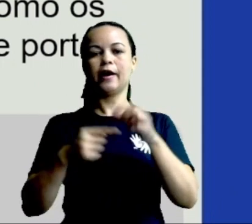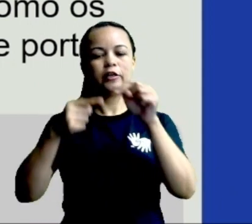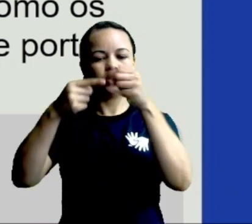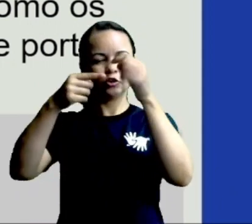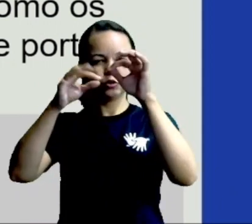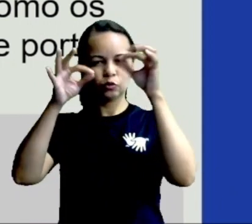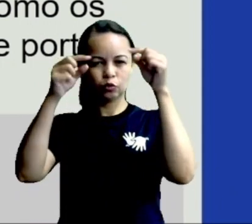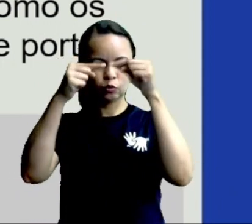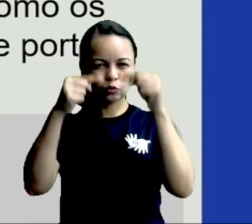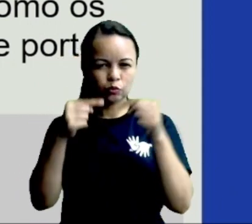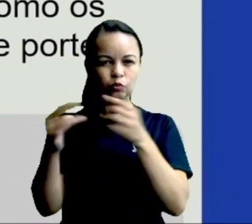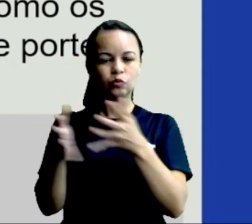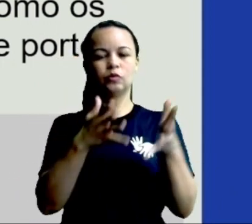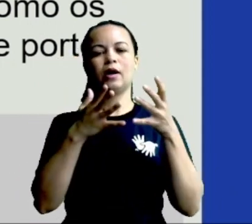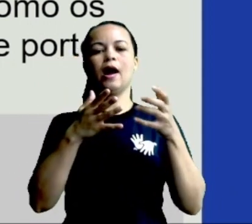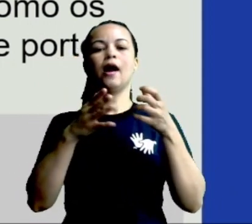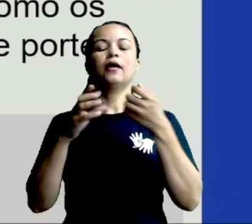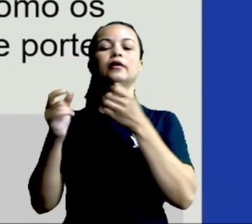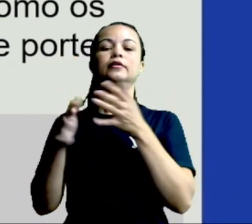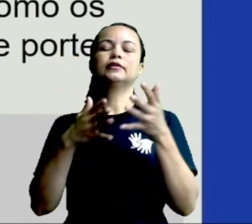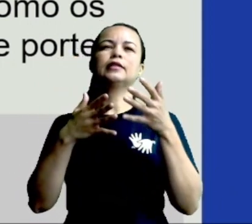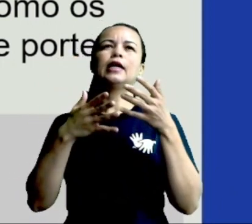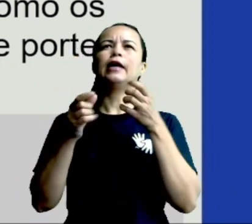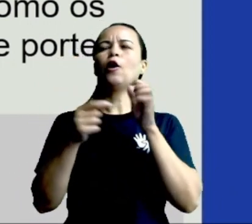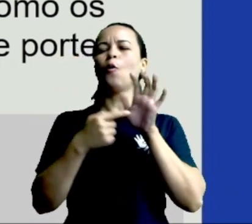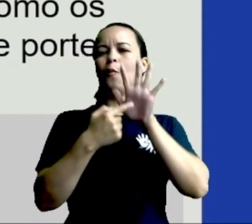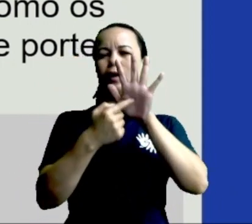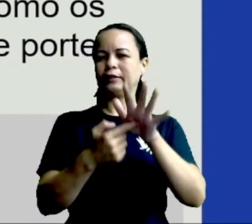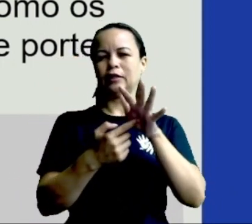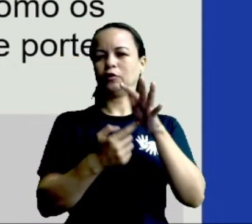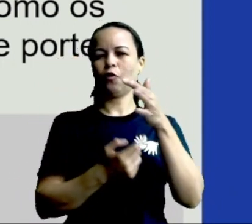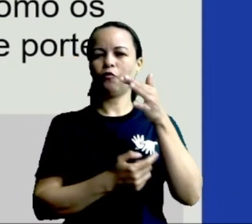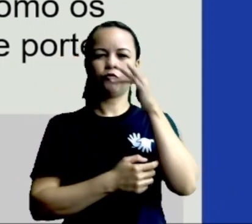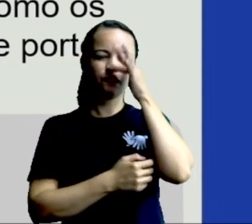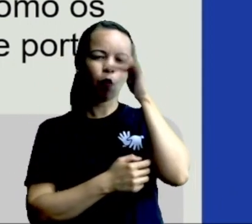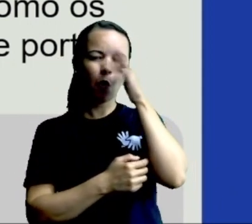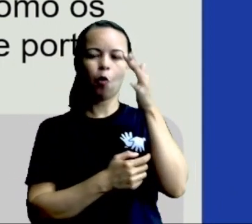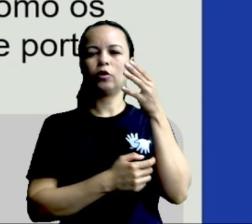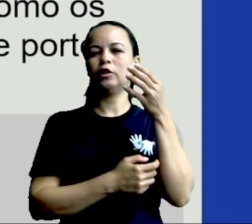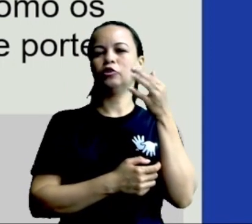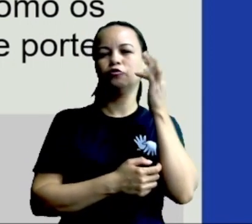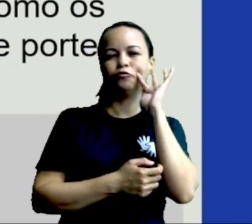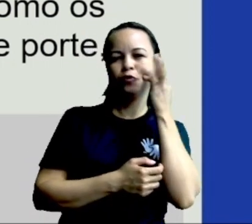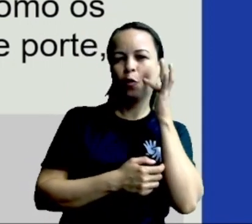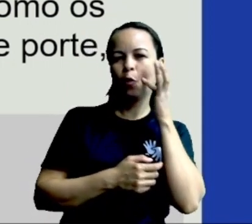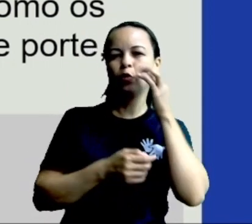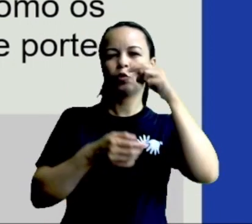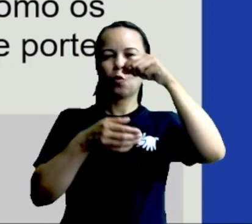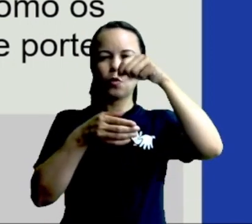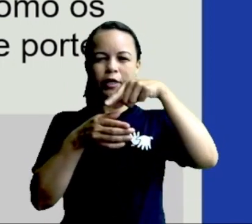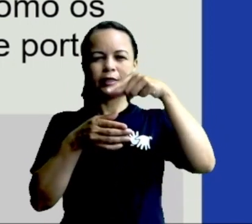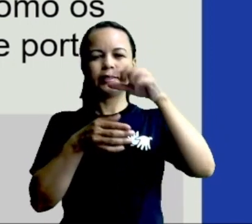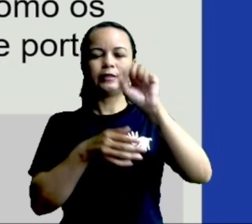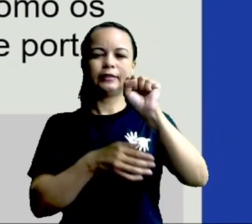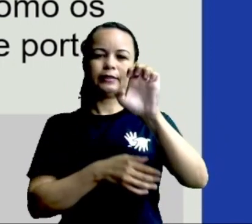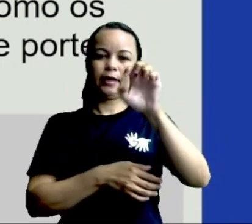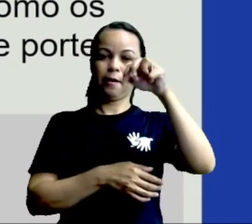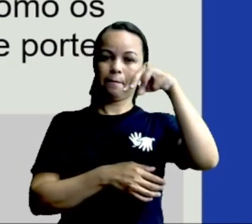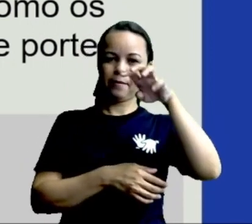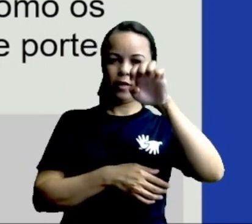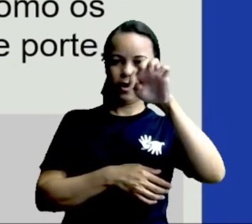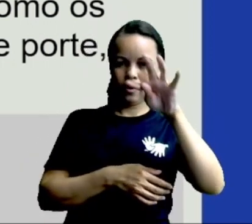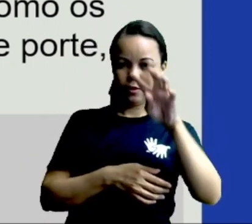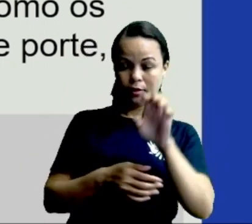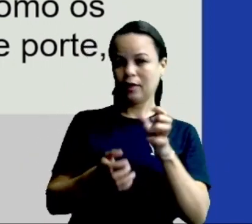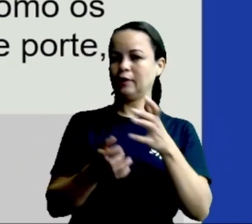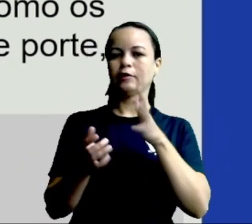de gametas pouco visível. Não apresentam flores, frutos, nem semente. Outra informação